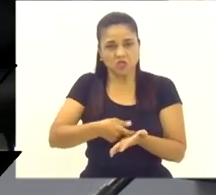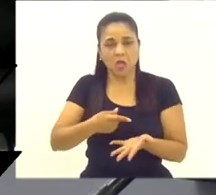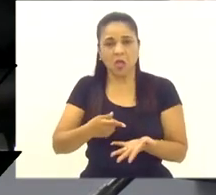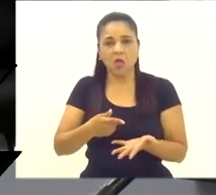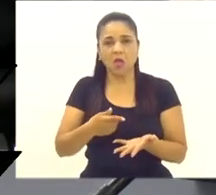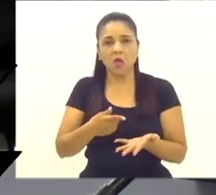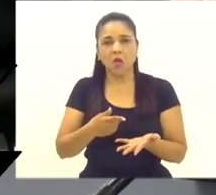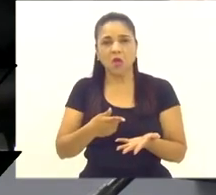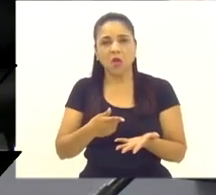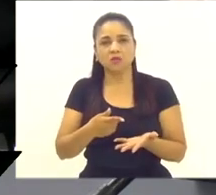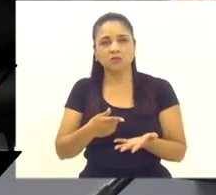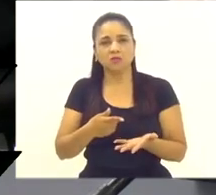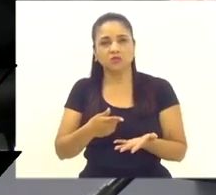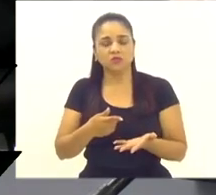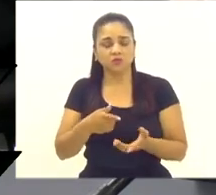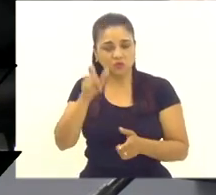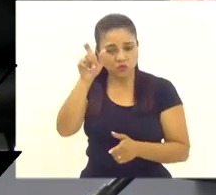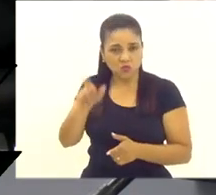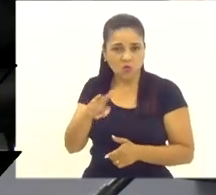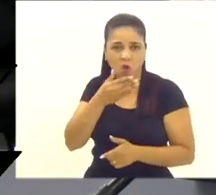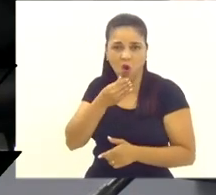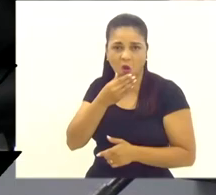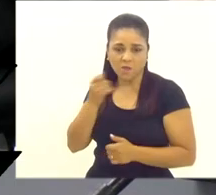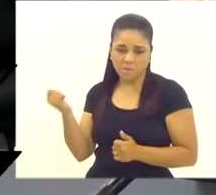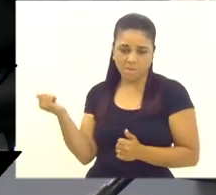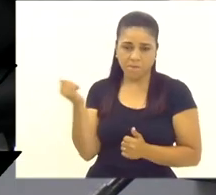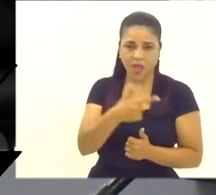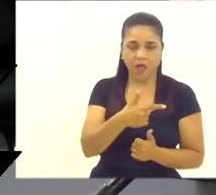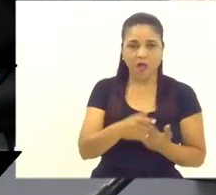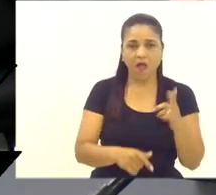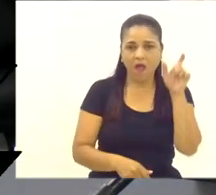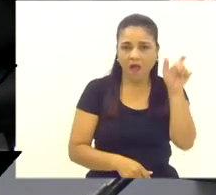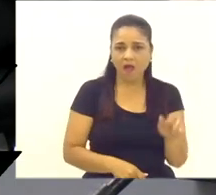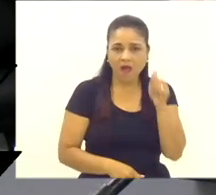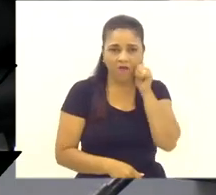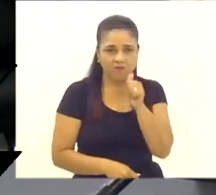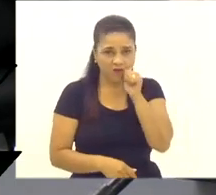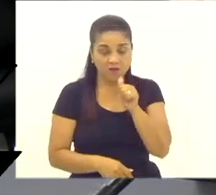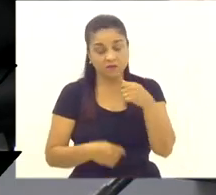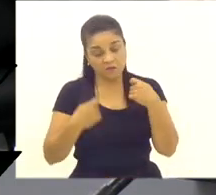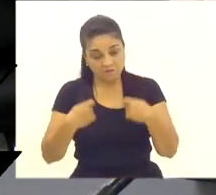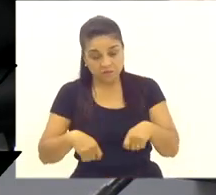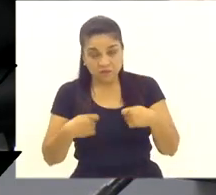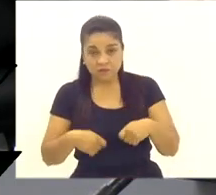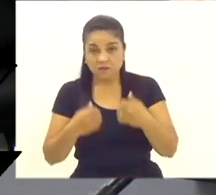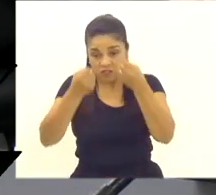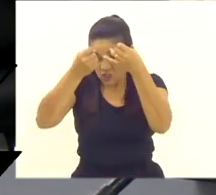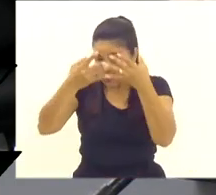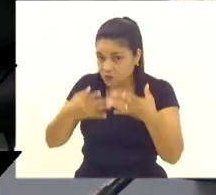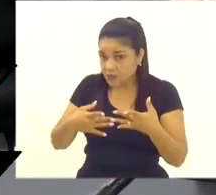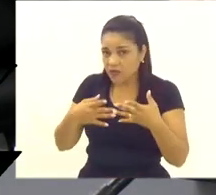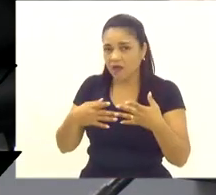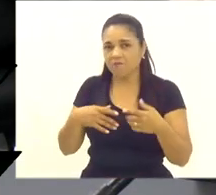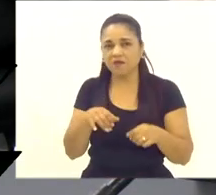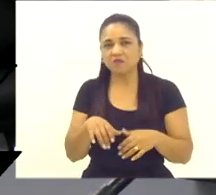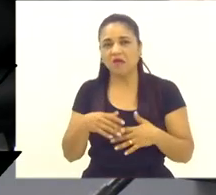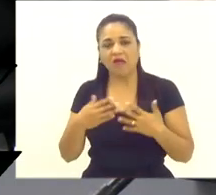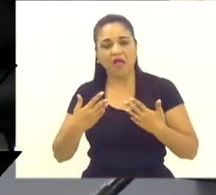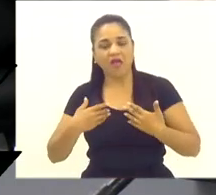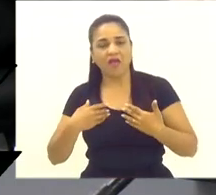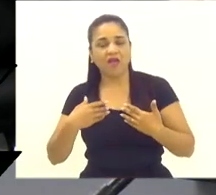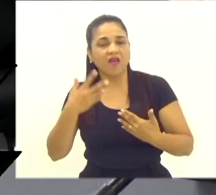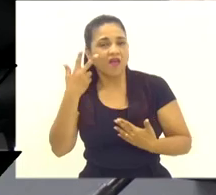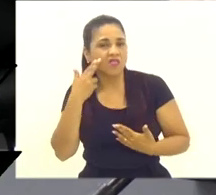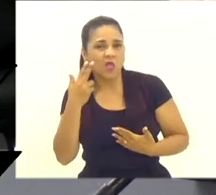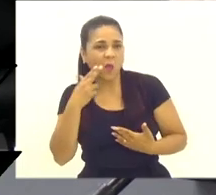de Privilégio sobre a mulher mas é importante a gente nomear para que não se banalize porque às vezes a gente acha que porque a